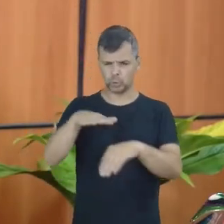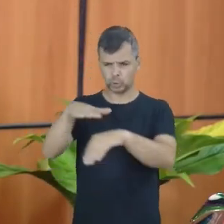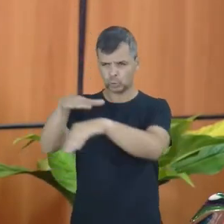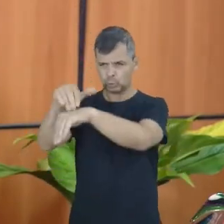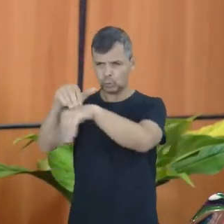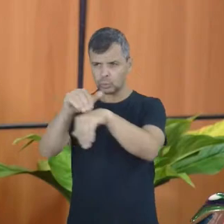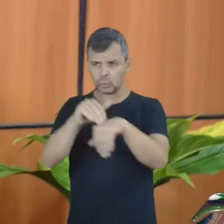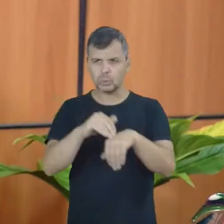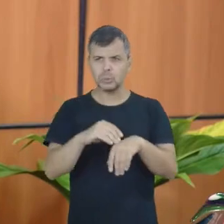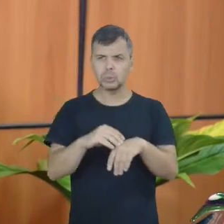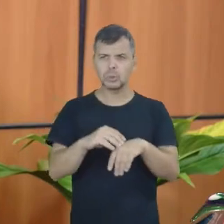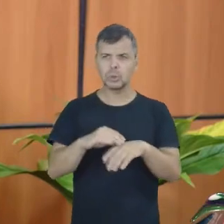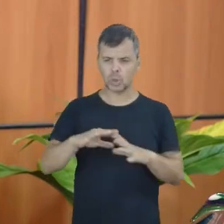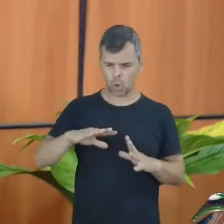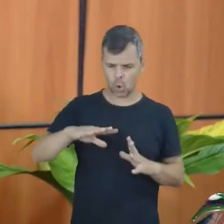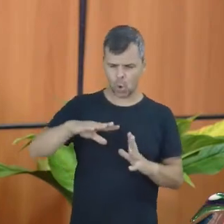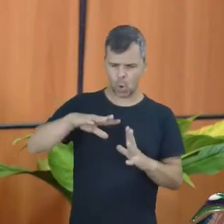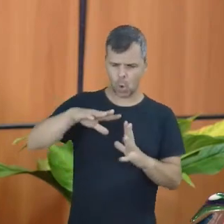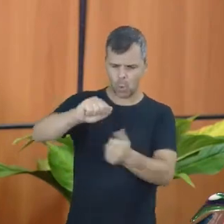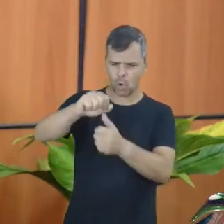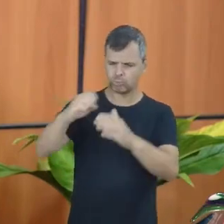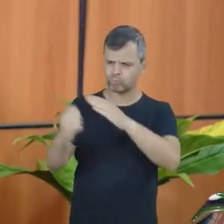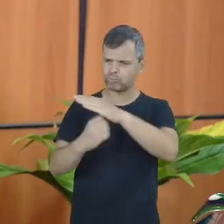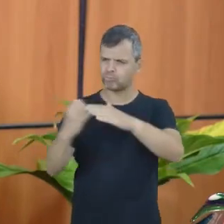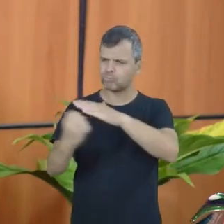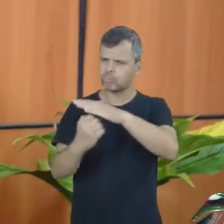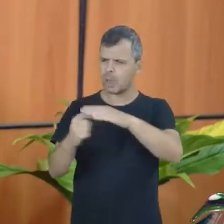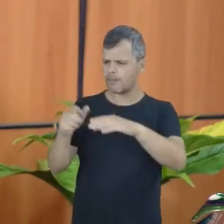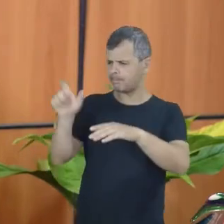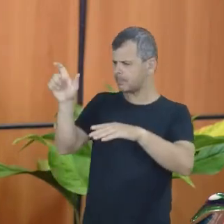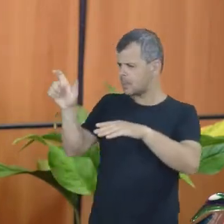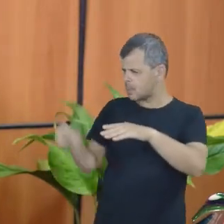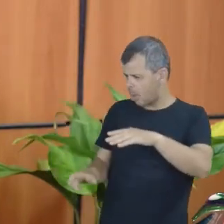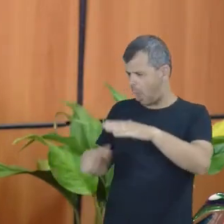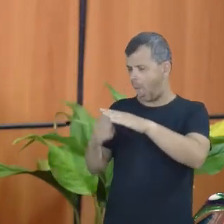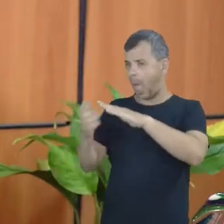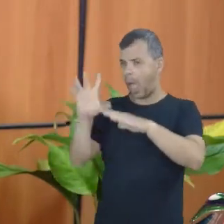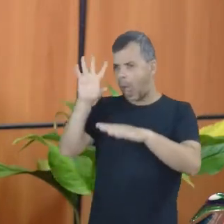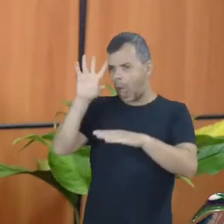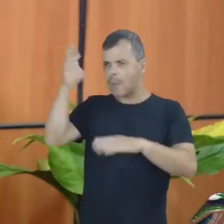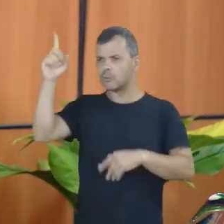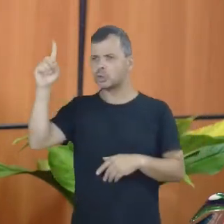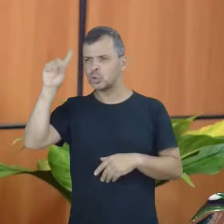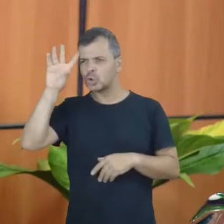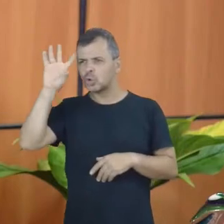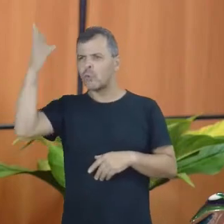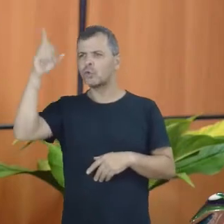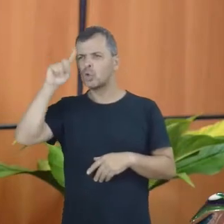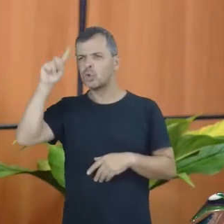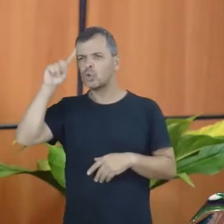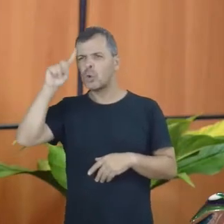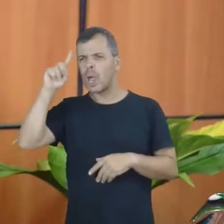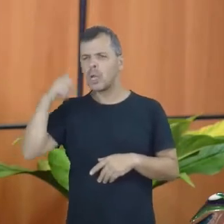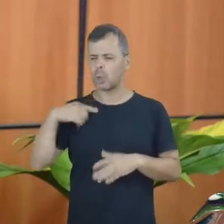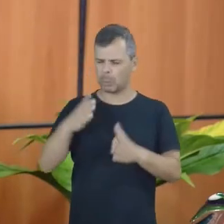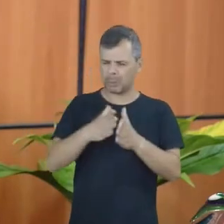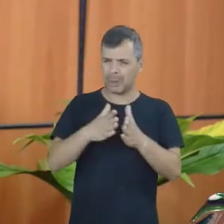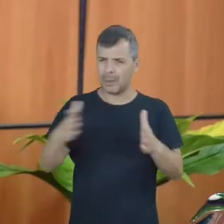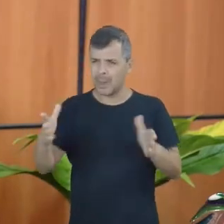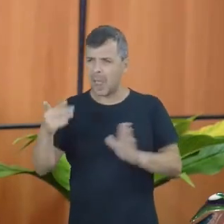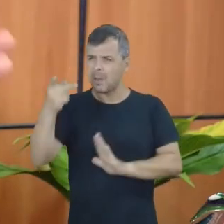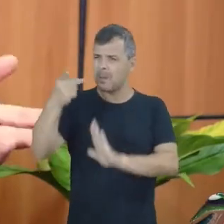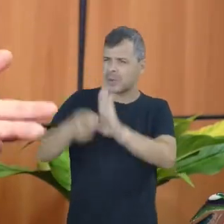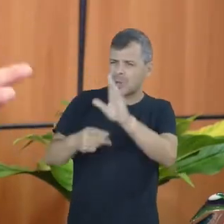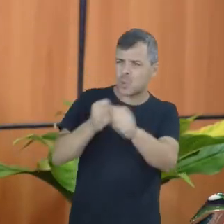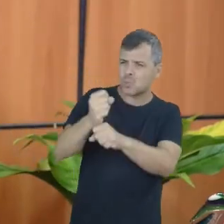convida o mundo empresarial, o empresário que toma decisão todo dia, todo período aí de planejar